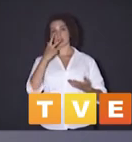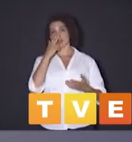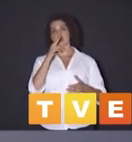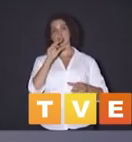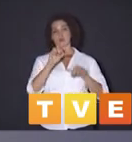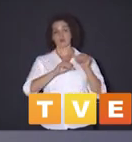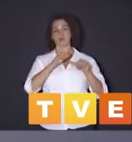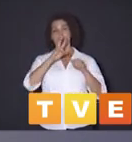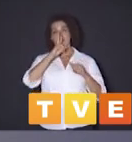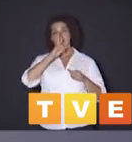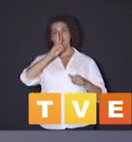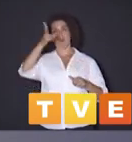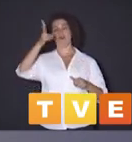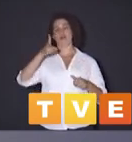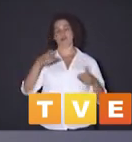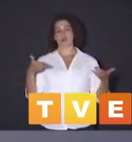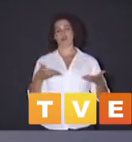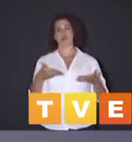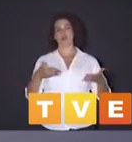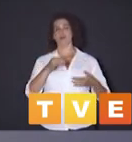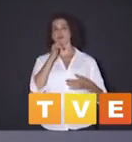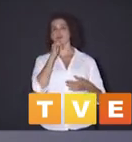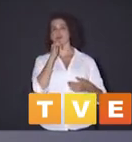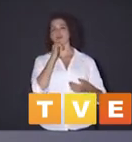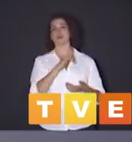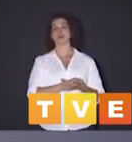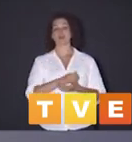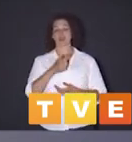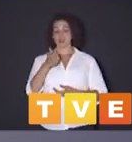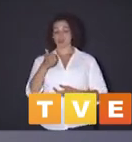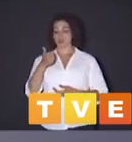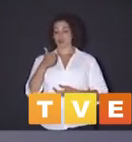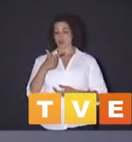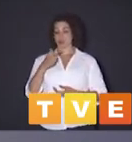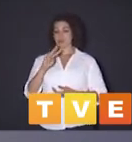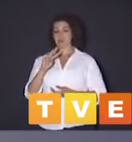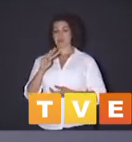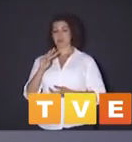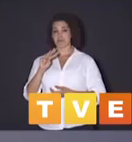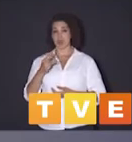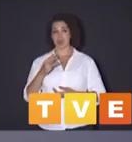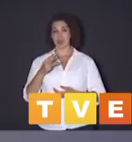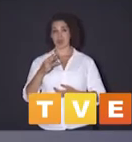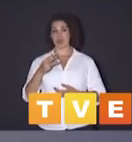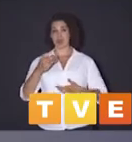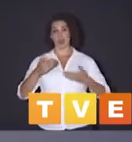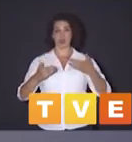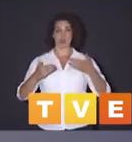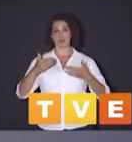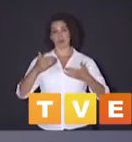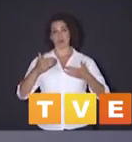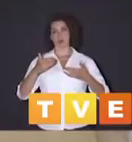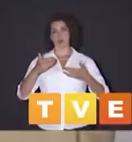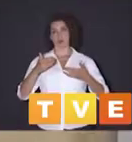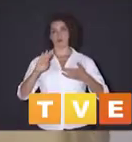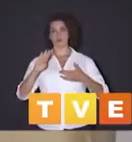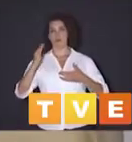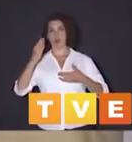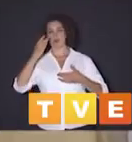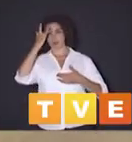forte então você joga ali e 12 milhões de roriz que simulam pessoas